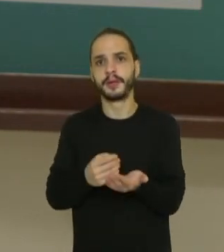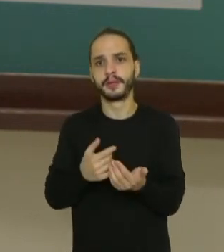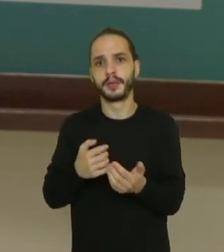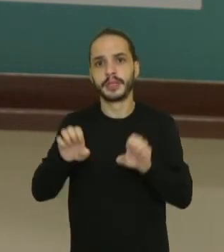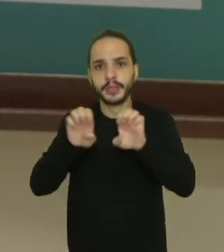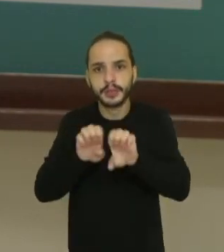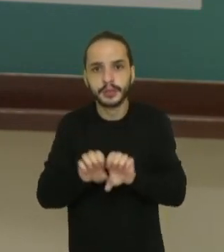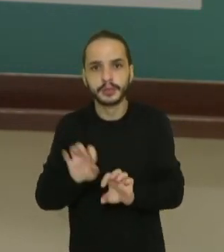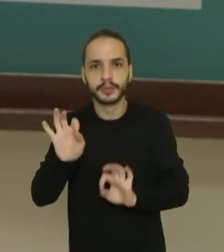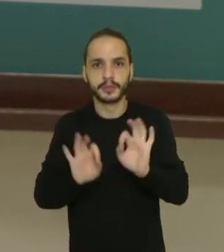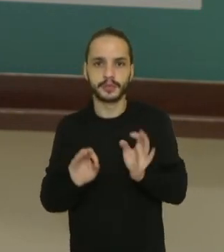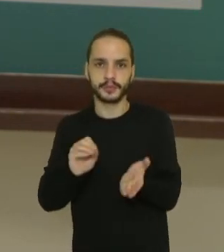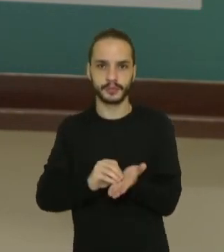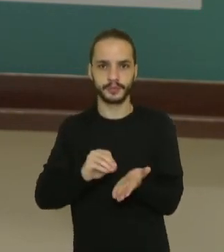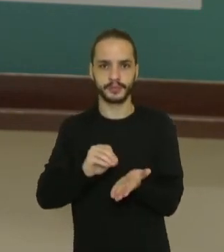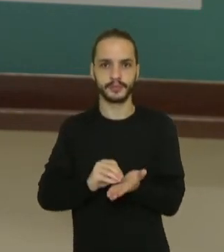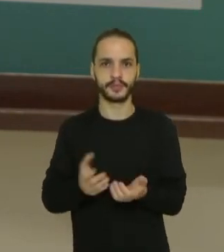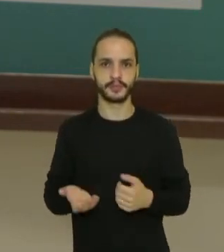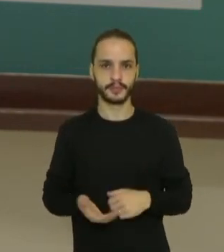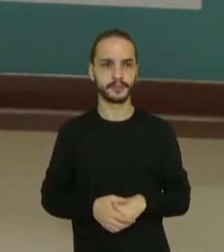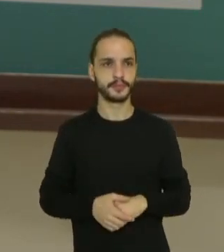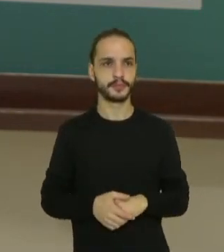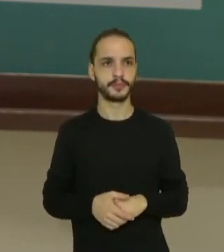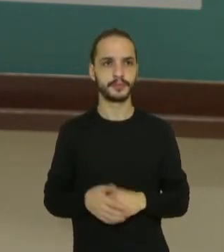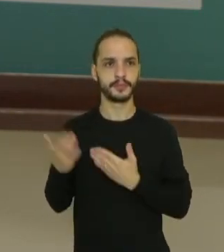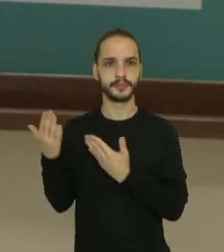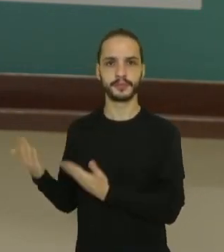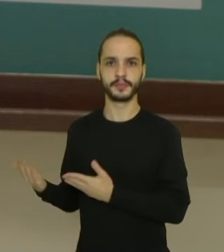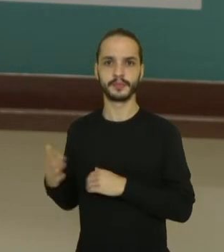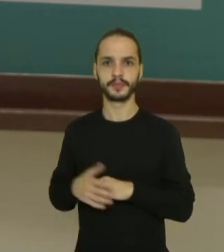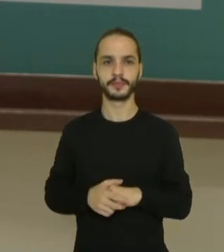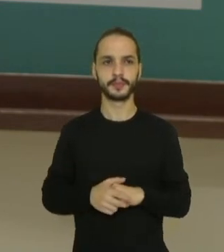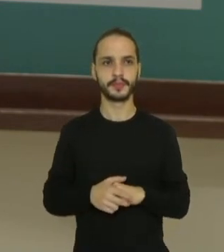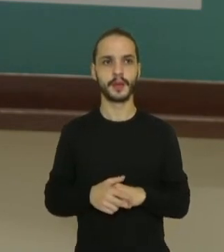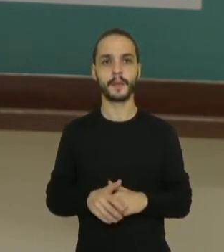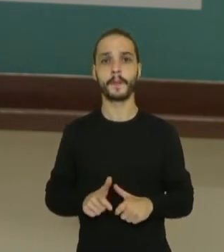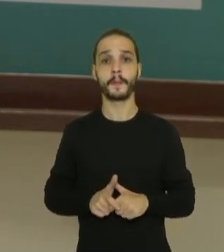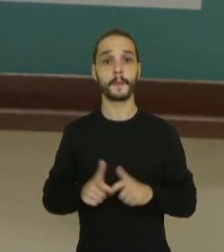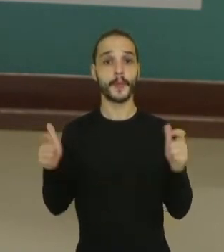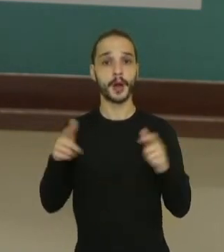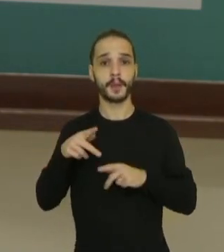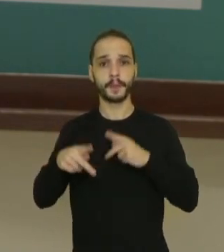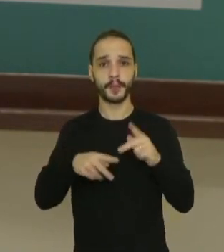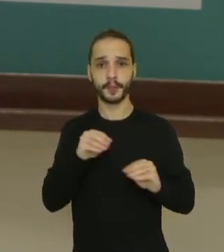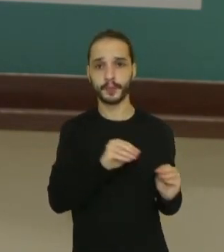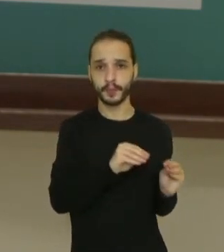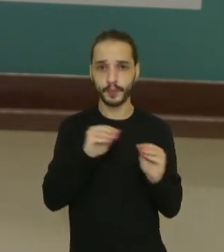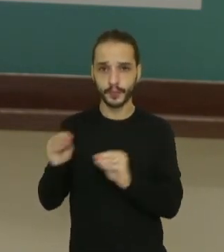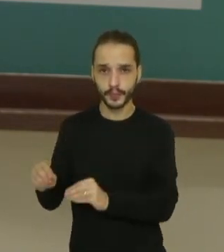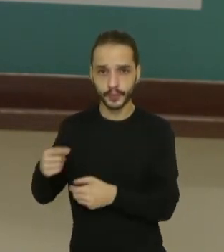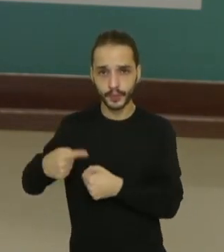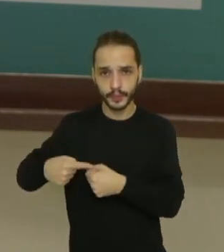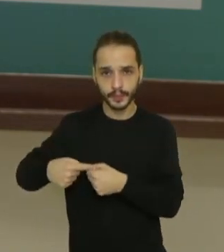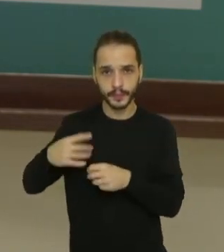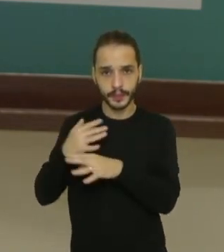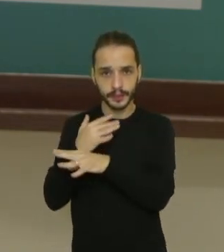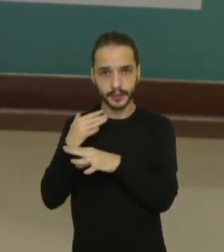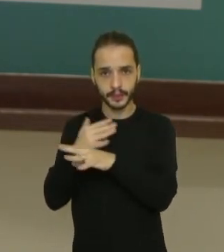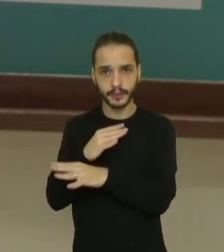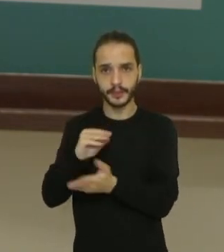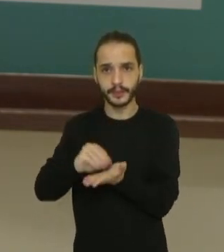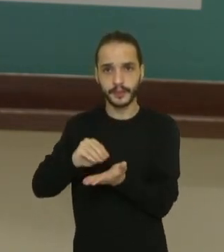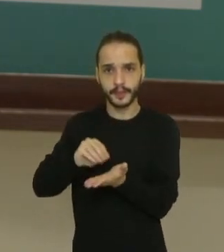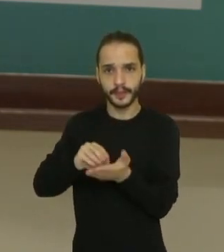suficiente, ok? E aqui, né, a maior parte dessa população que migrou para as cidades não